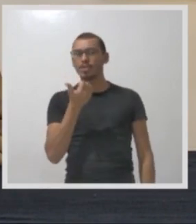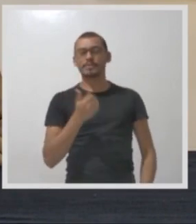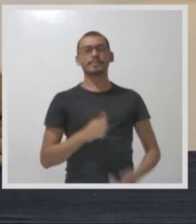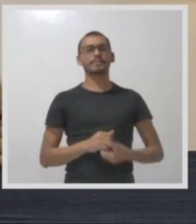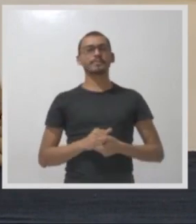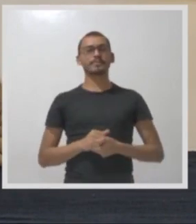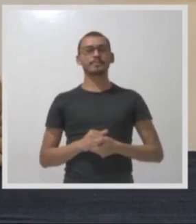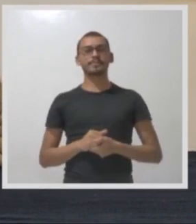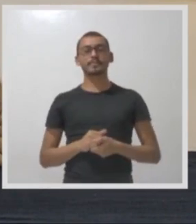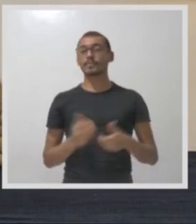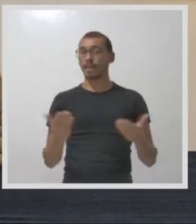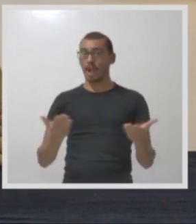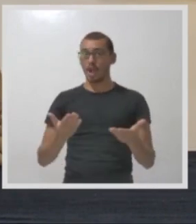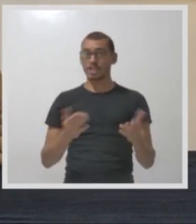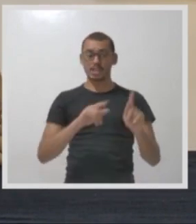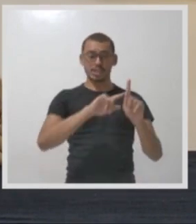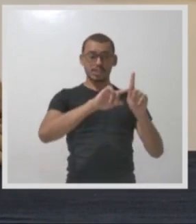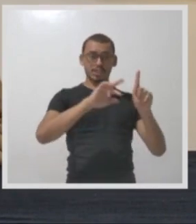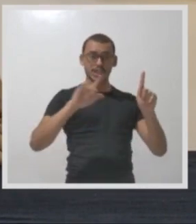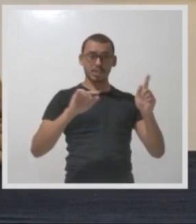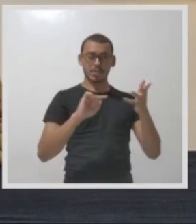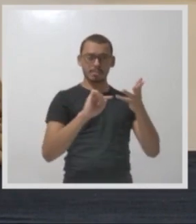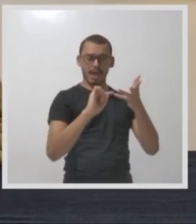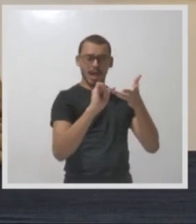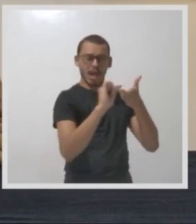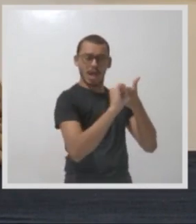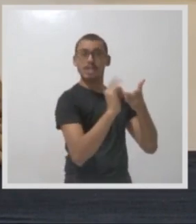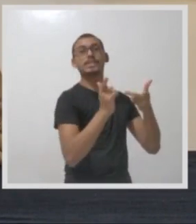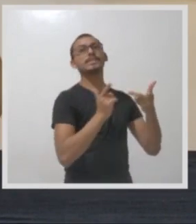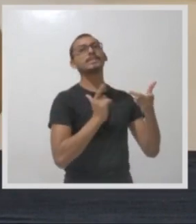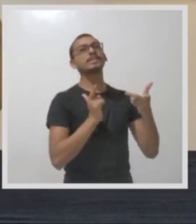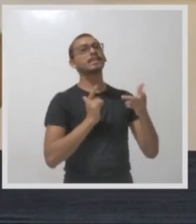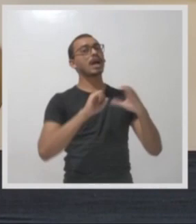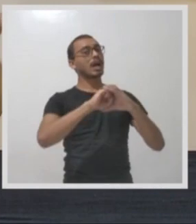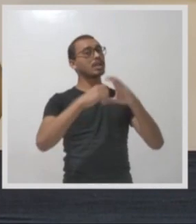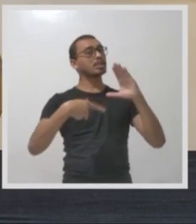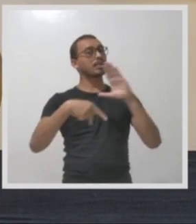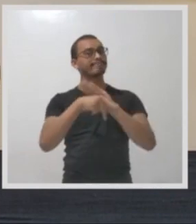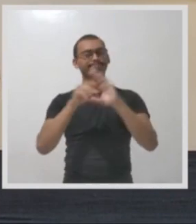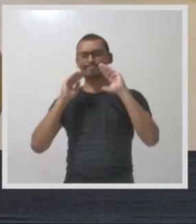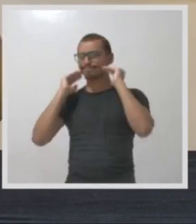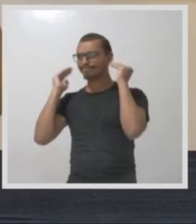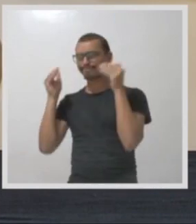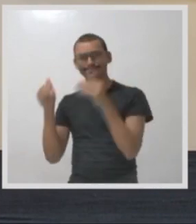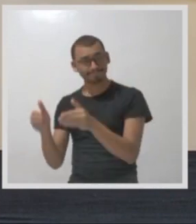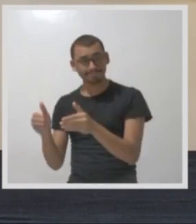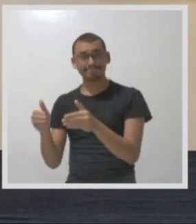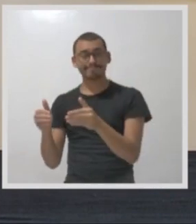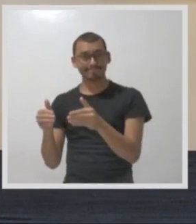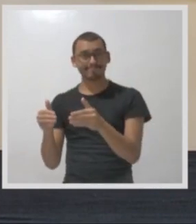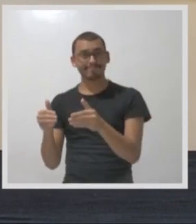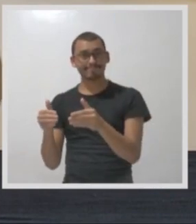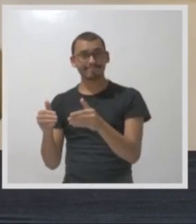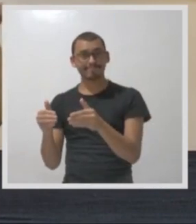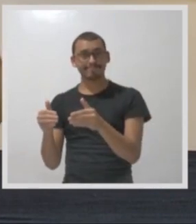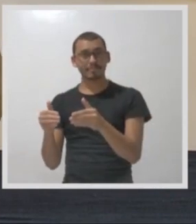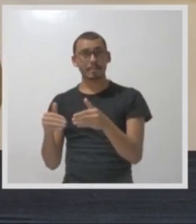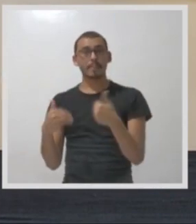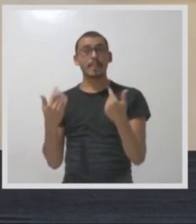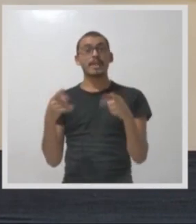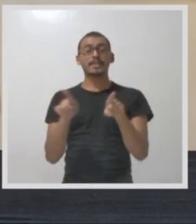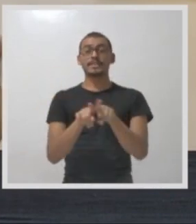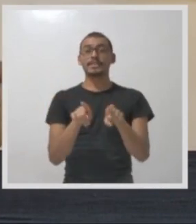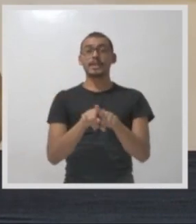Agora, cada gênero possui características específicas e essas características, elas não são estanques, elas